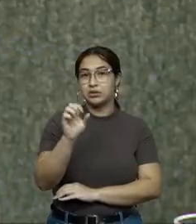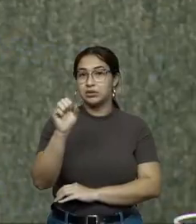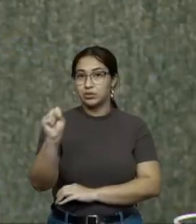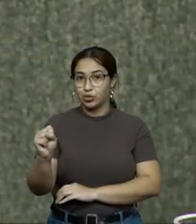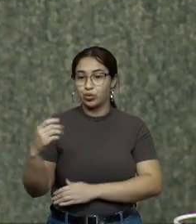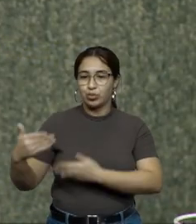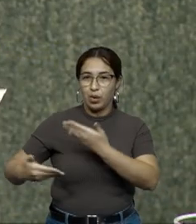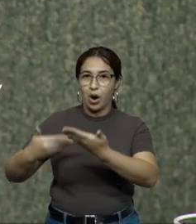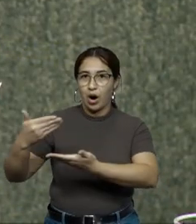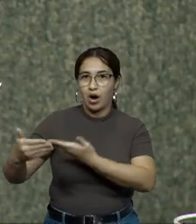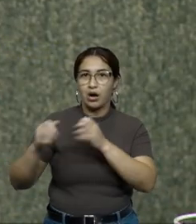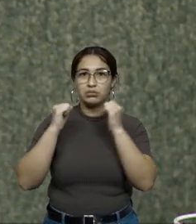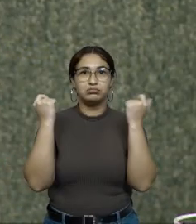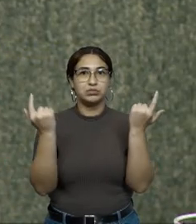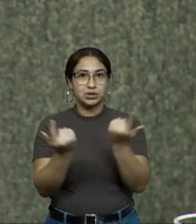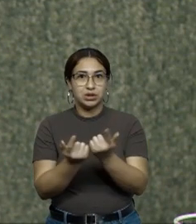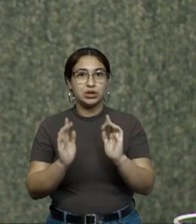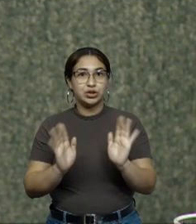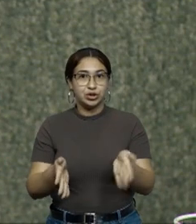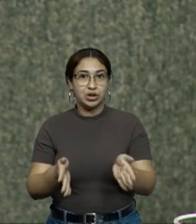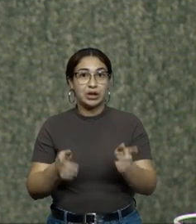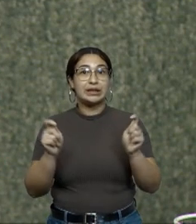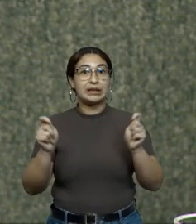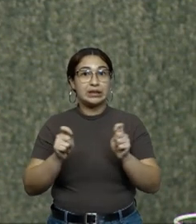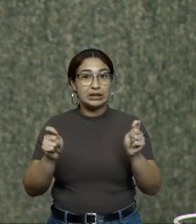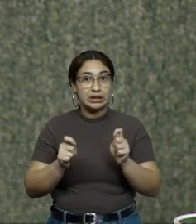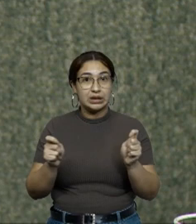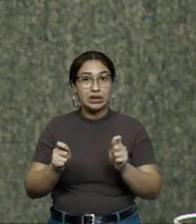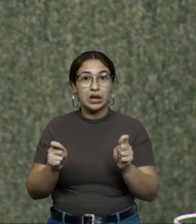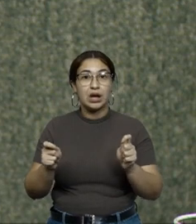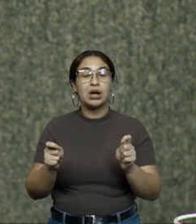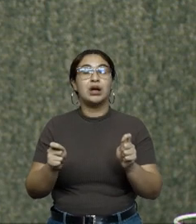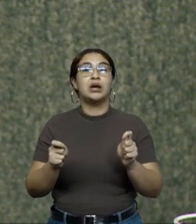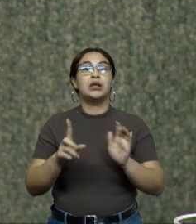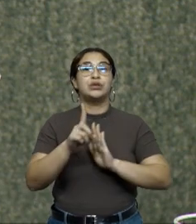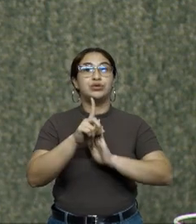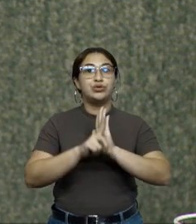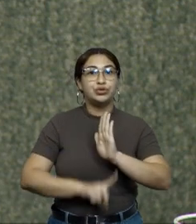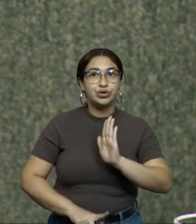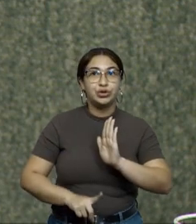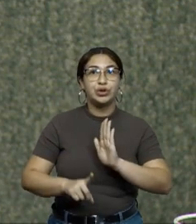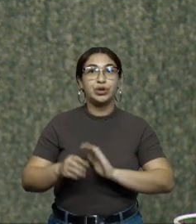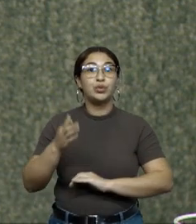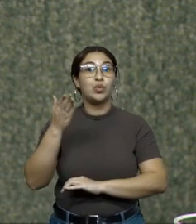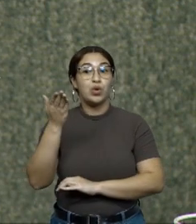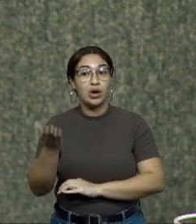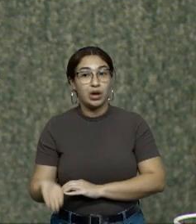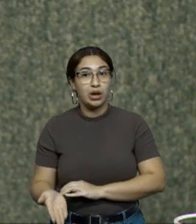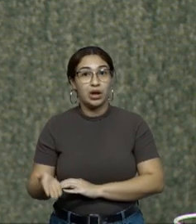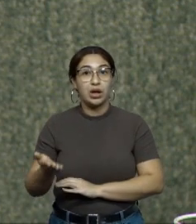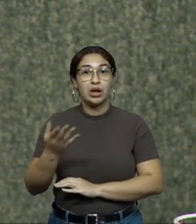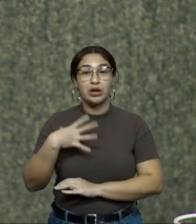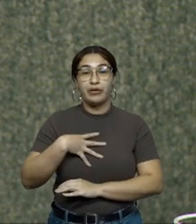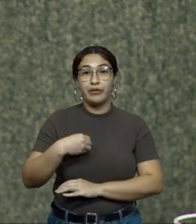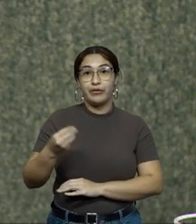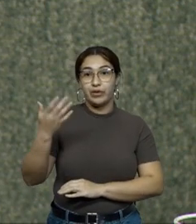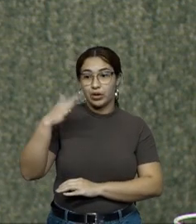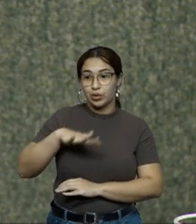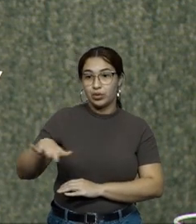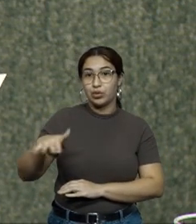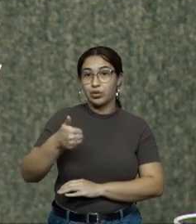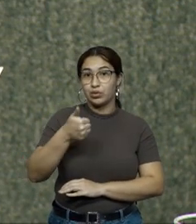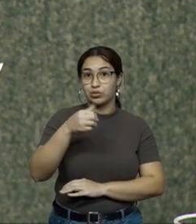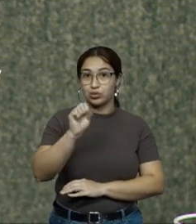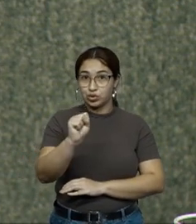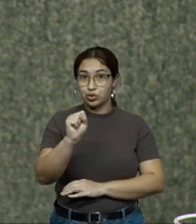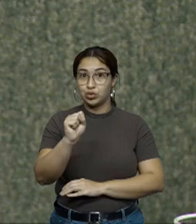aqui que permite garantir o tratamento de saúde é filhos menores quando a assistência for